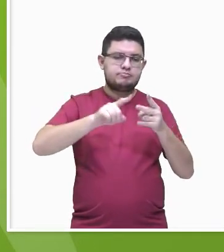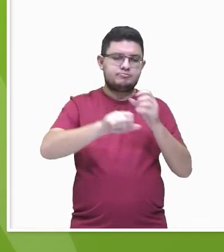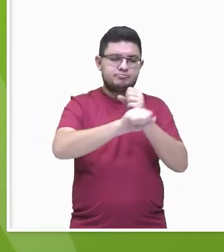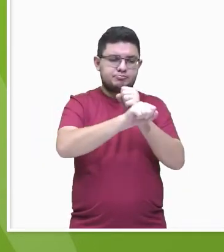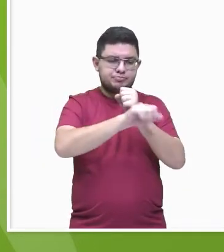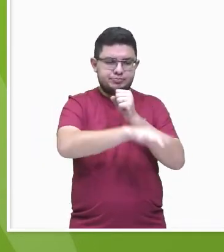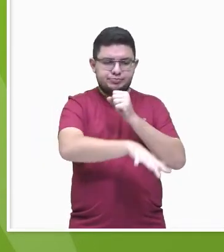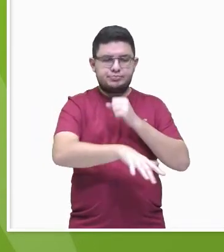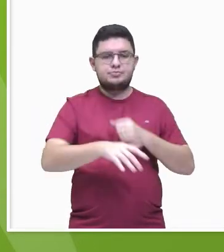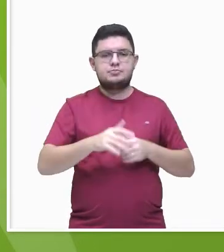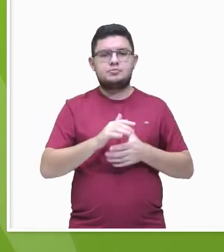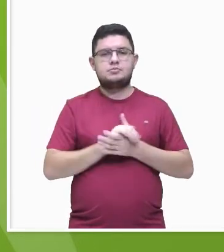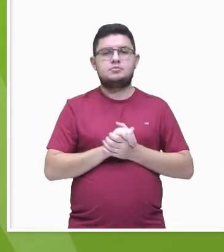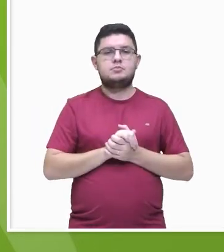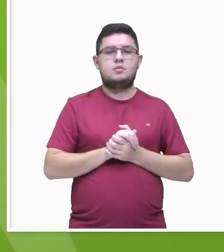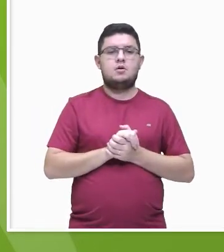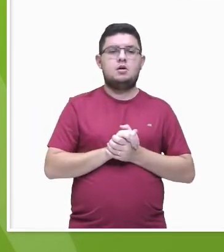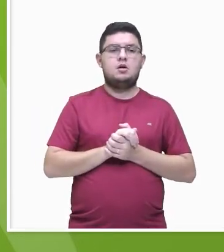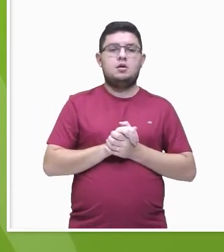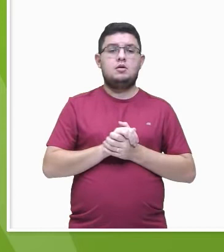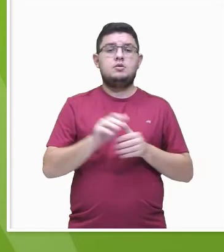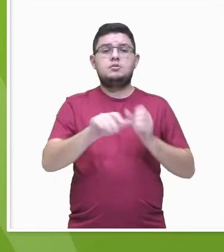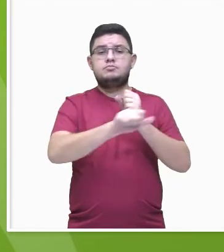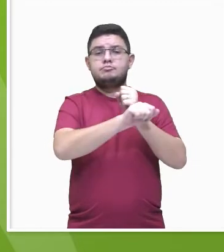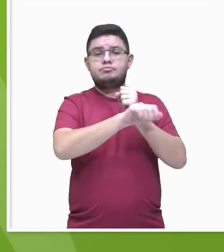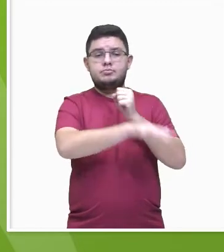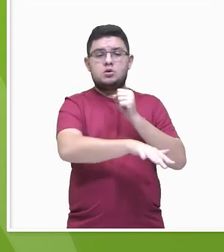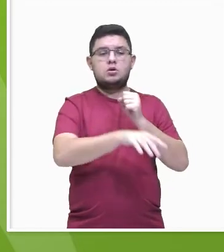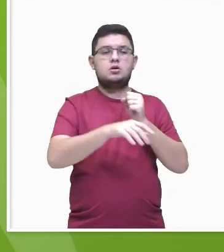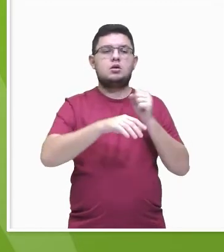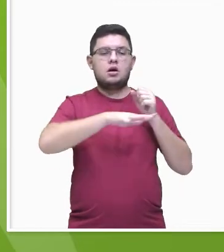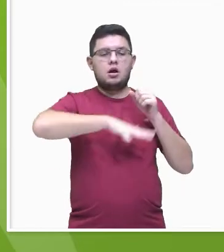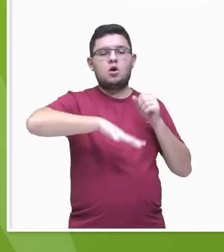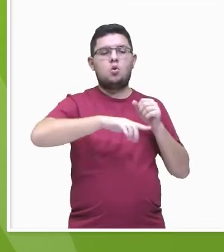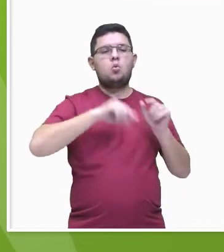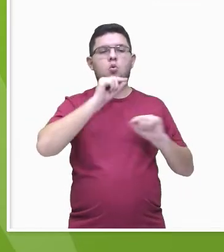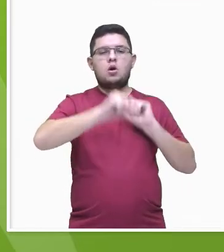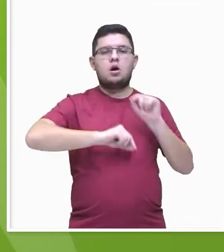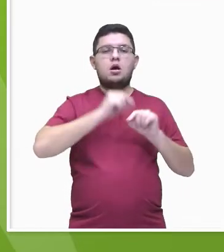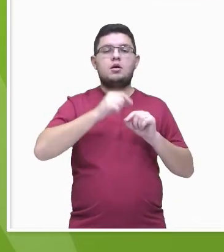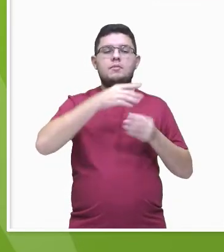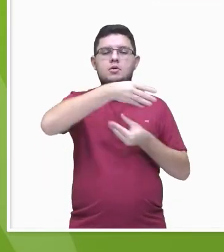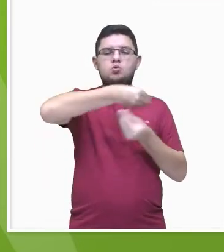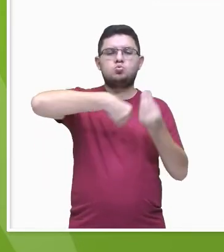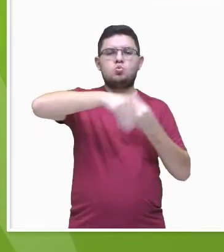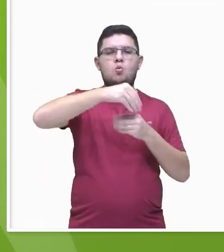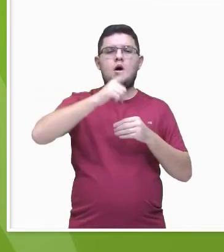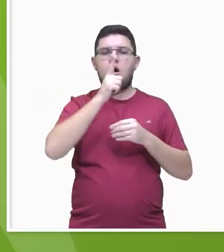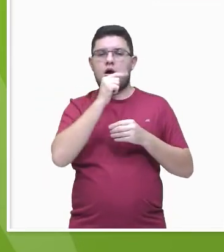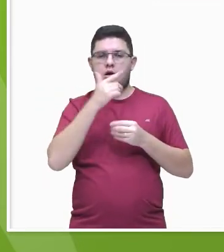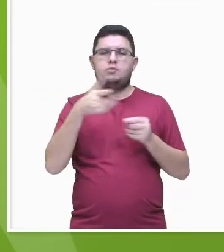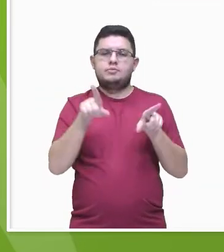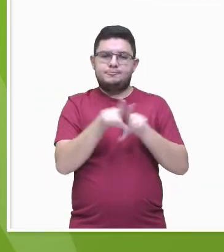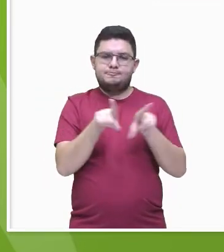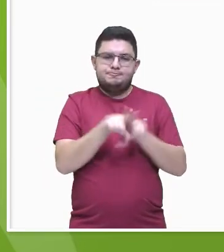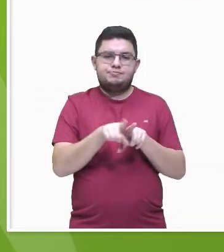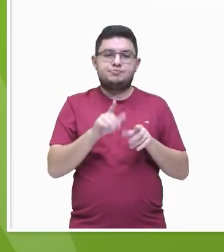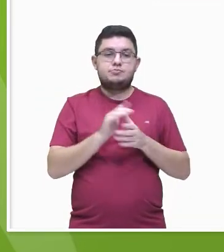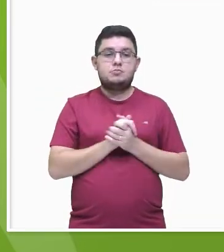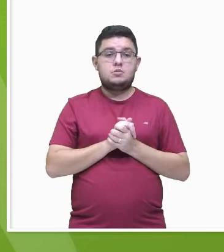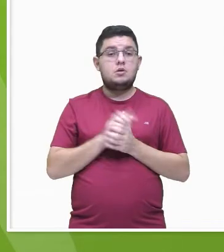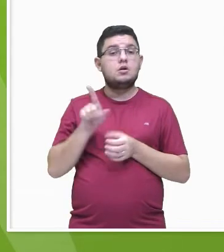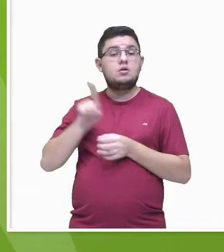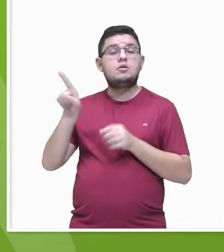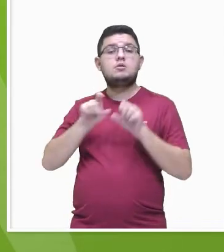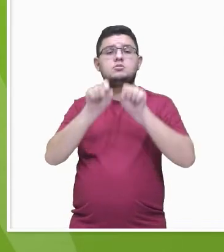excretas. Então, pelo qual circula a água no corpo dos equinodermos. Então, esse sistema ambulacral, né, para ficar